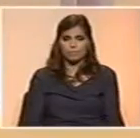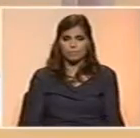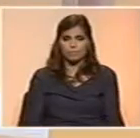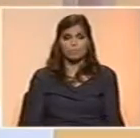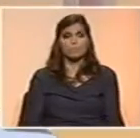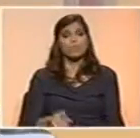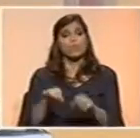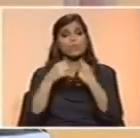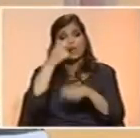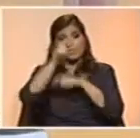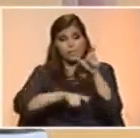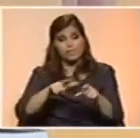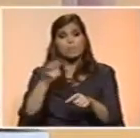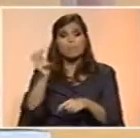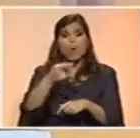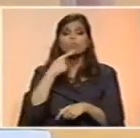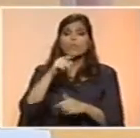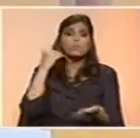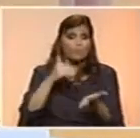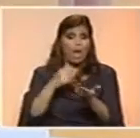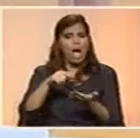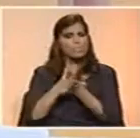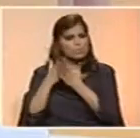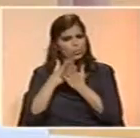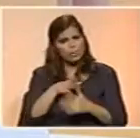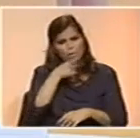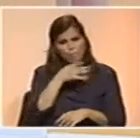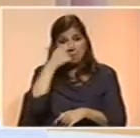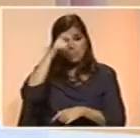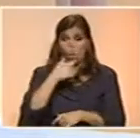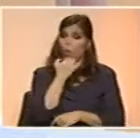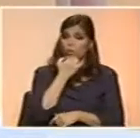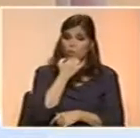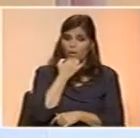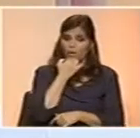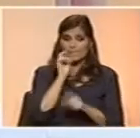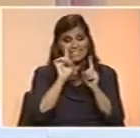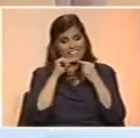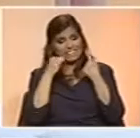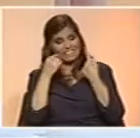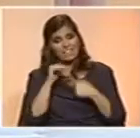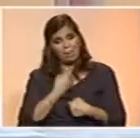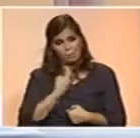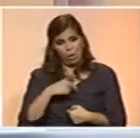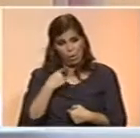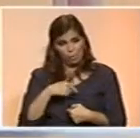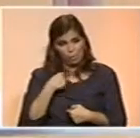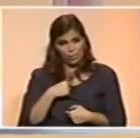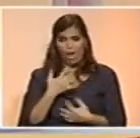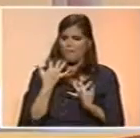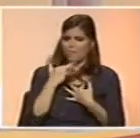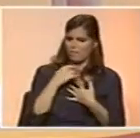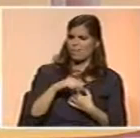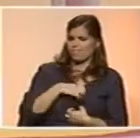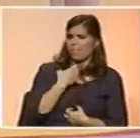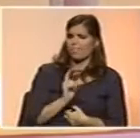O Cidade Civil vai regressar na segunda-feira. Há estudos que afirmam que uma pessoa satisfeita com o seu sorriso é também uma pessoa feliz